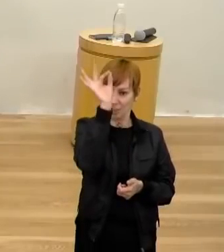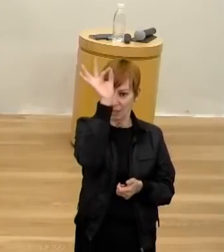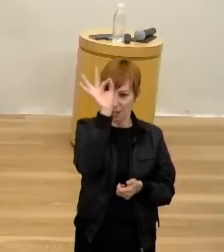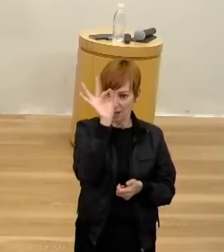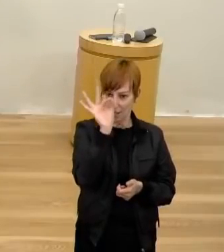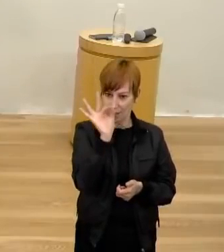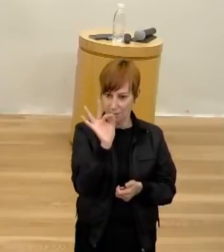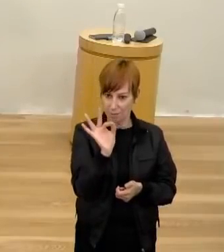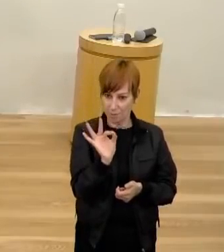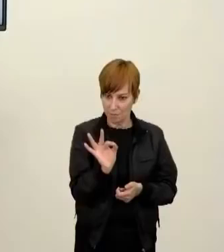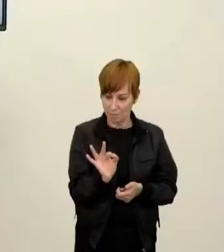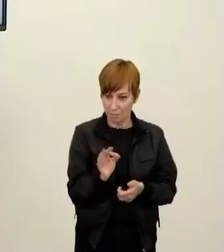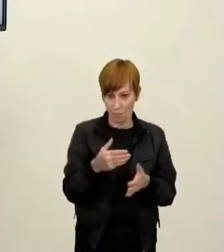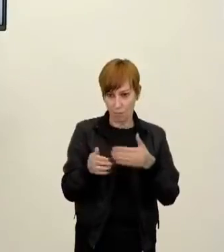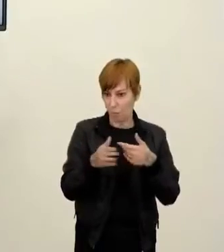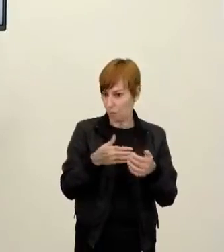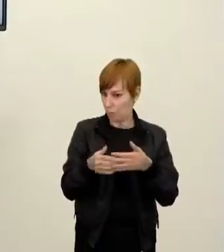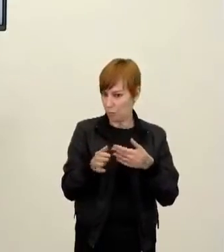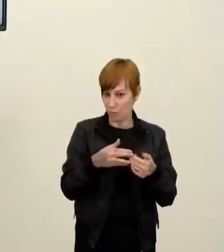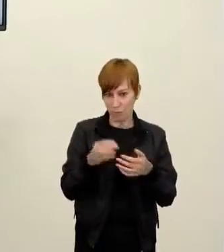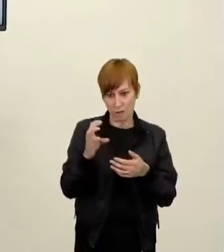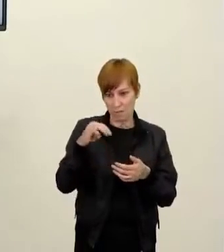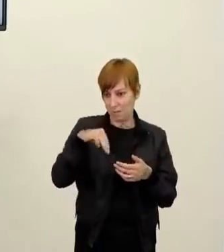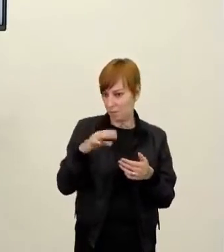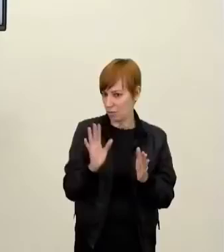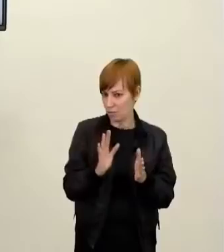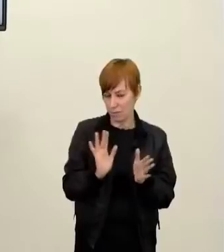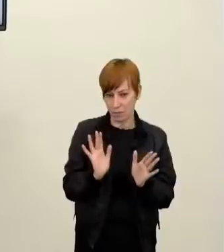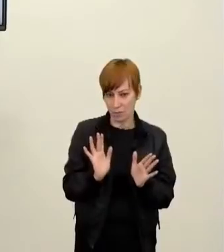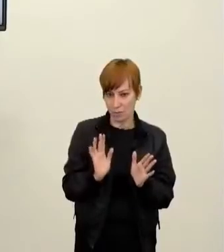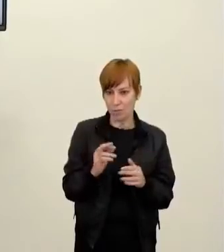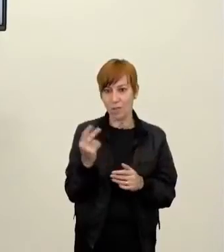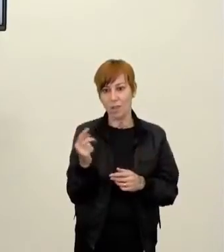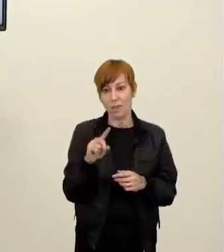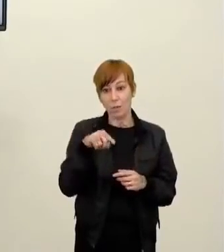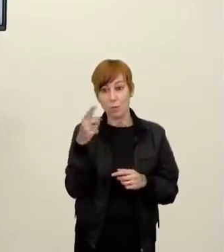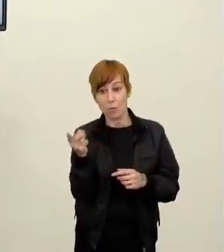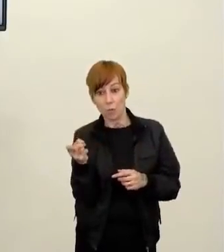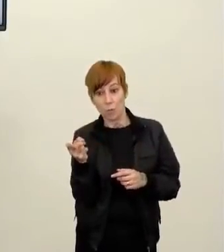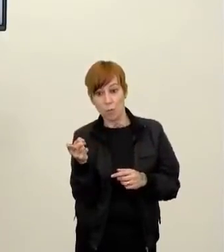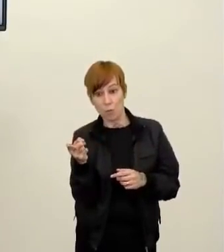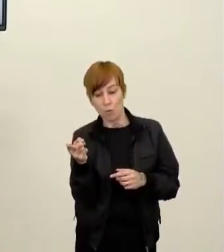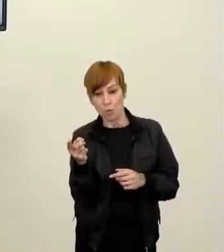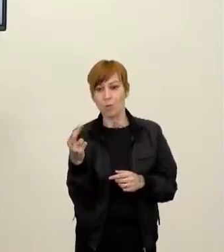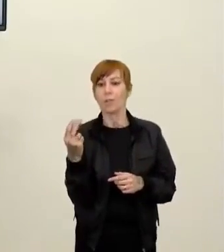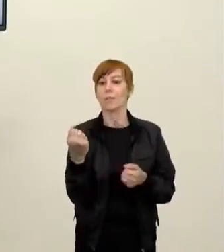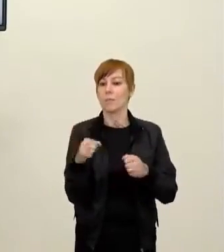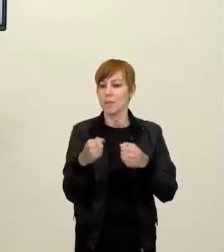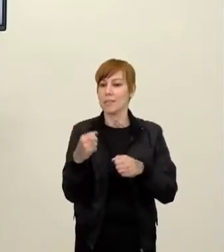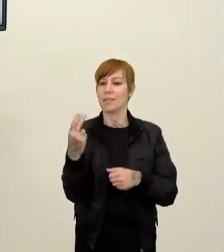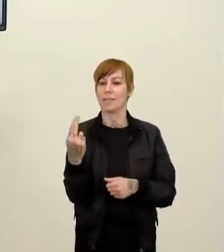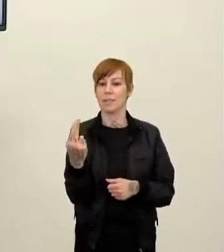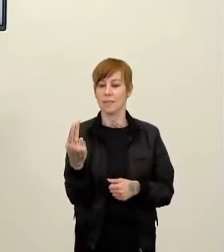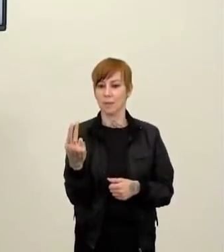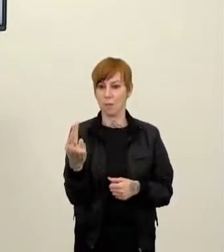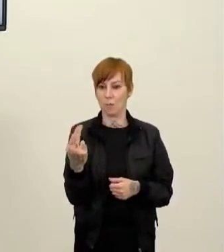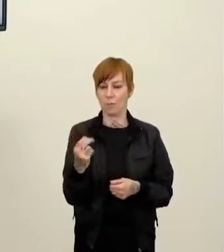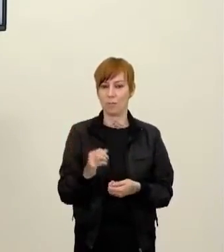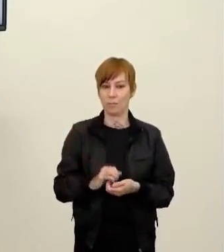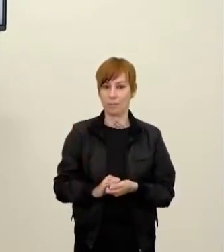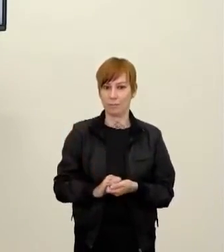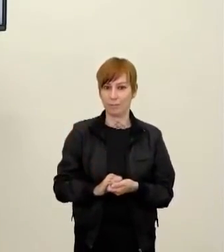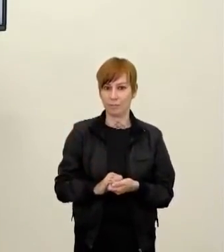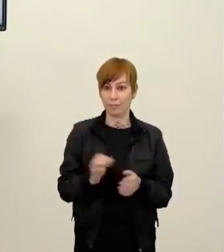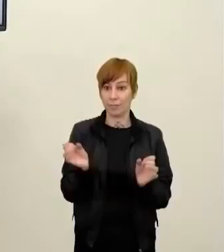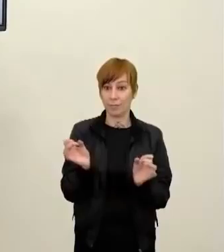aqui, assim, qualquer medida, marca essa mesma medida no outro lado. E aí você passa uma linha ligando aqui. No final